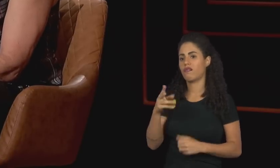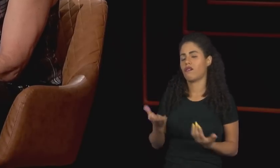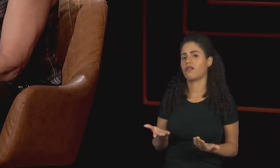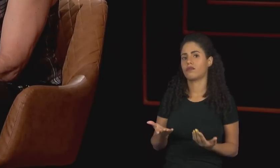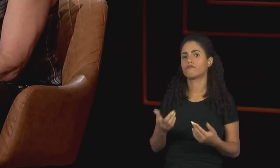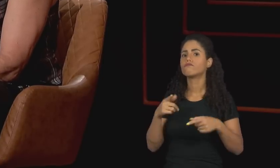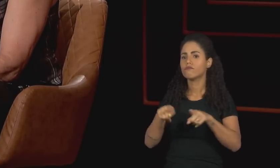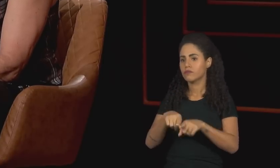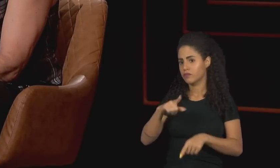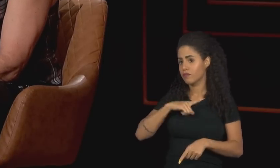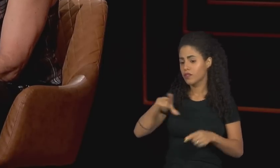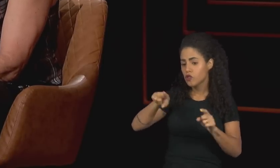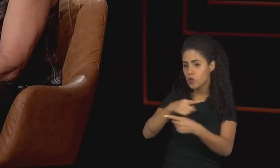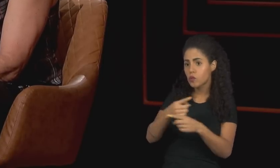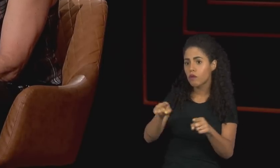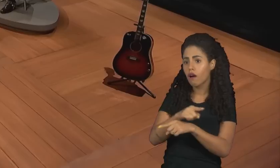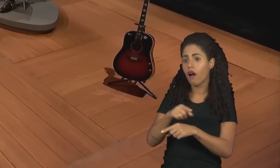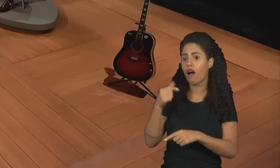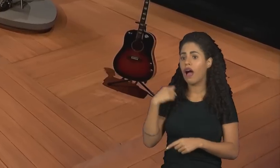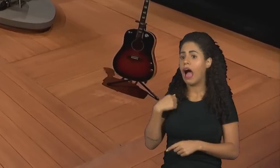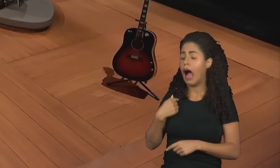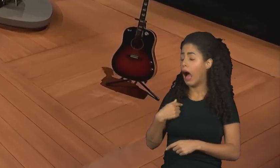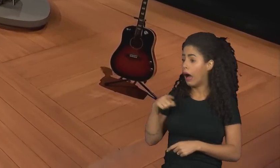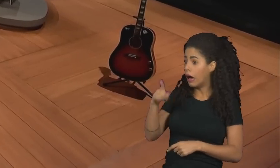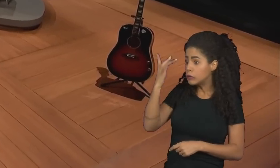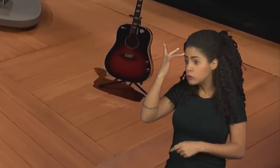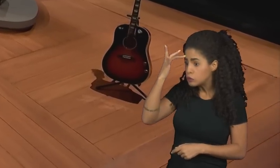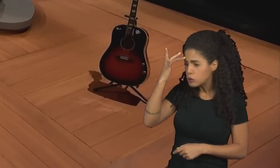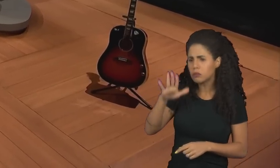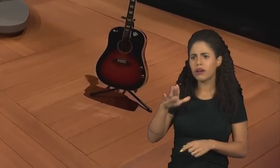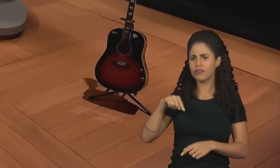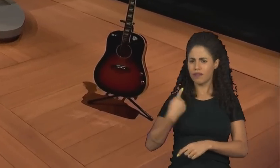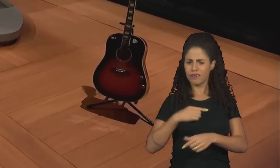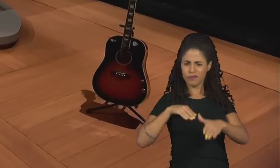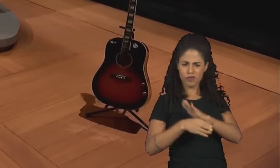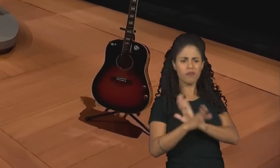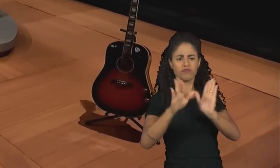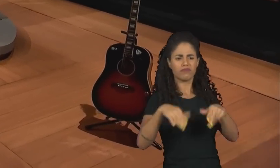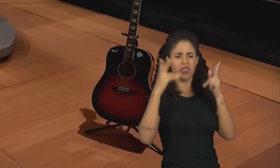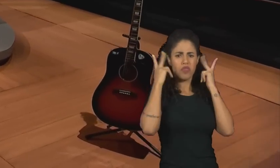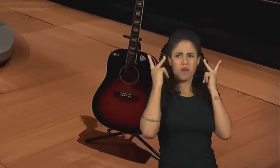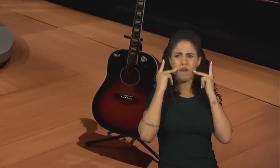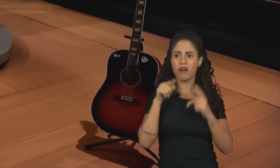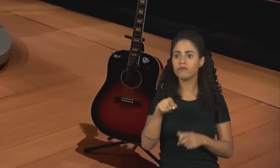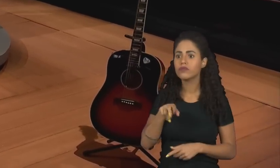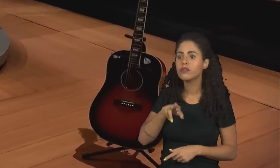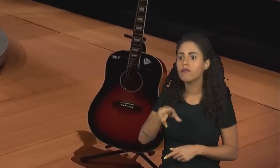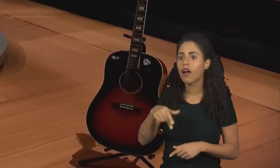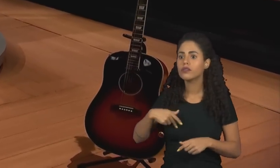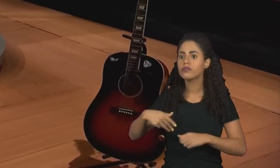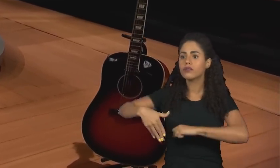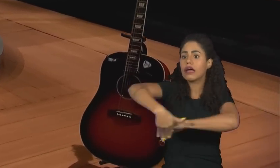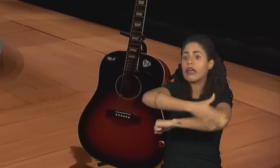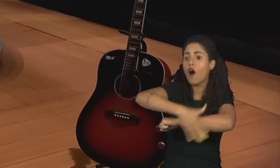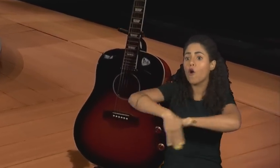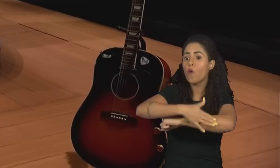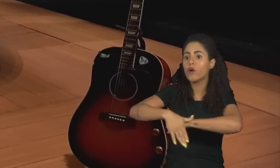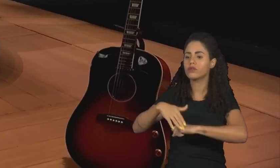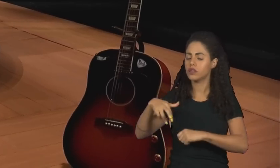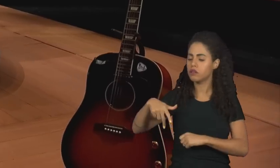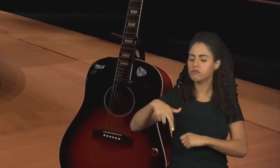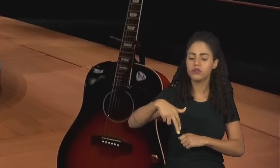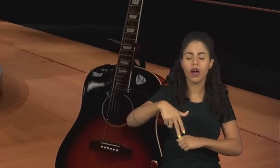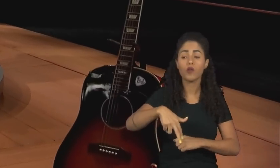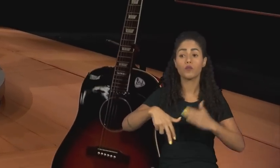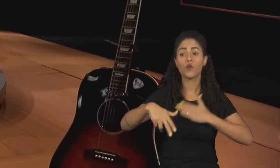com o Brothers of Brasil que se chama O Surreal Virou Normal. Porque a gente anda na rua, passa em cima de um corpo, você não sabe se está vivo ou se está morto, mas está